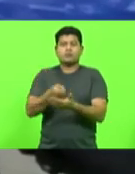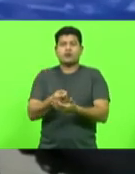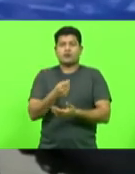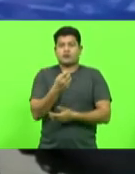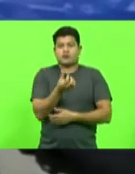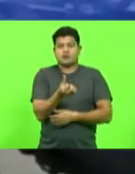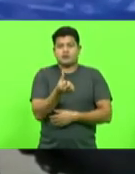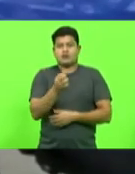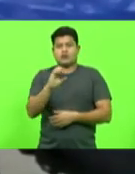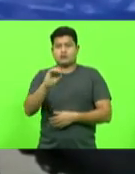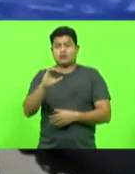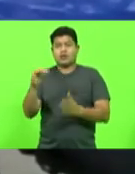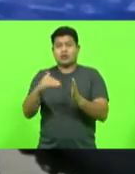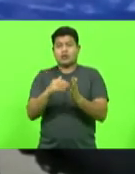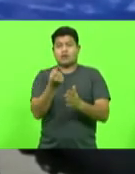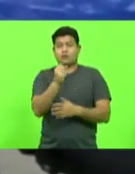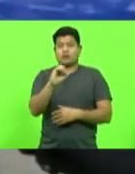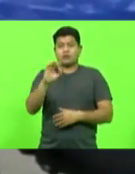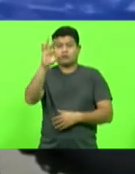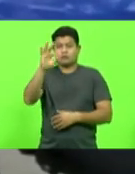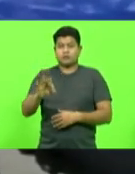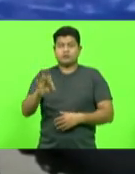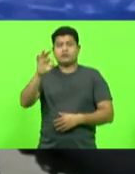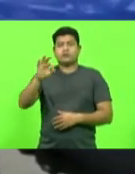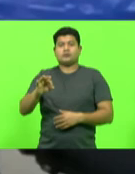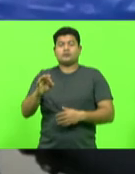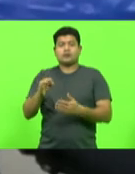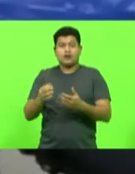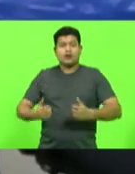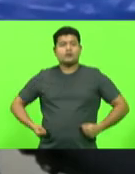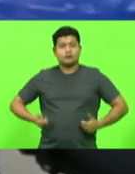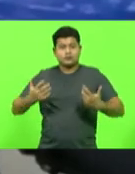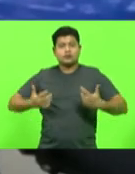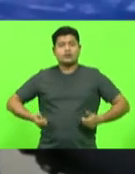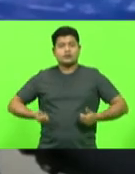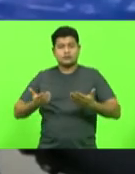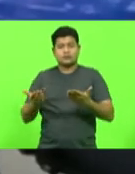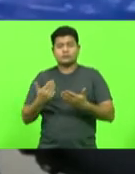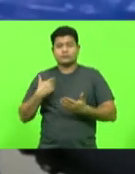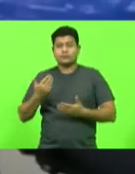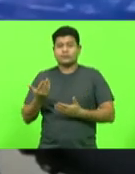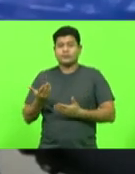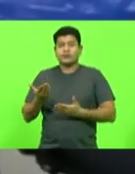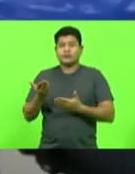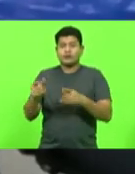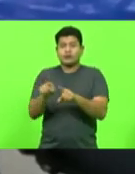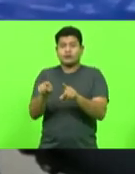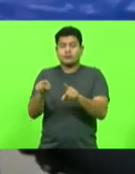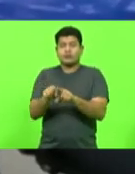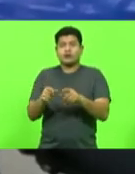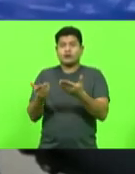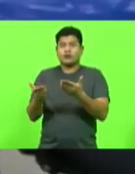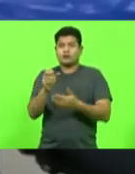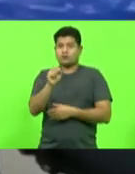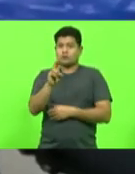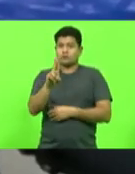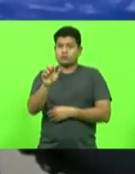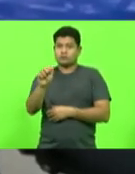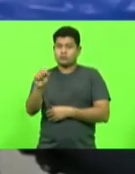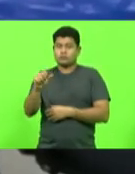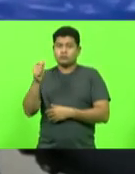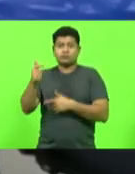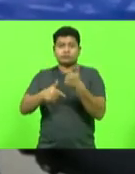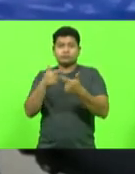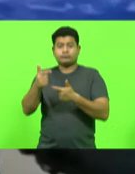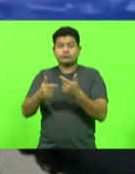dos equipamentos, e aí vem à tona aquilo que os próprios trabalhadores do SUAS trazem a todo